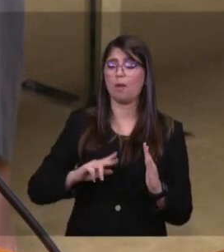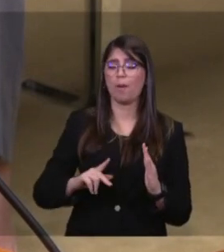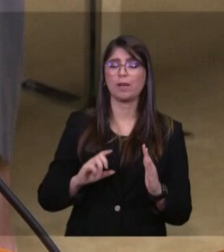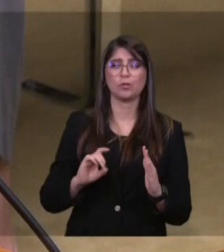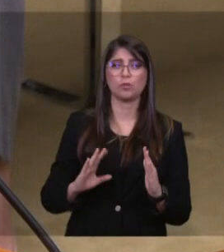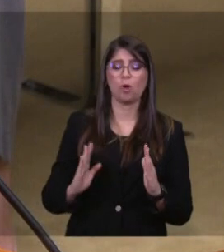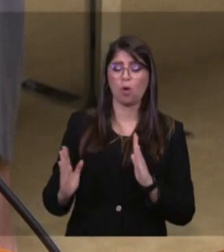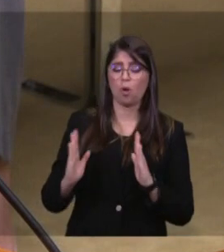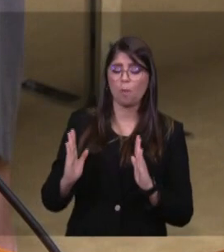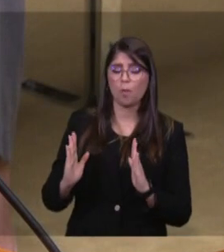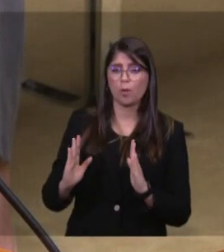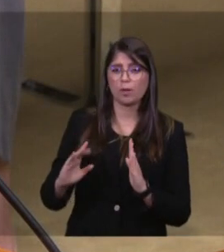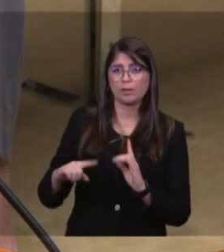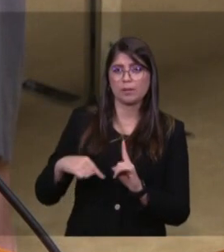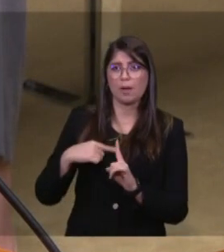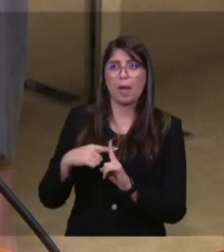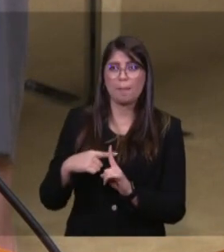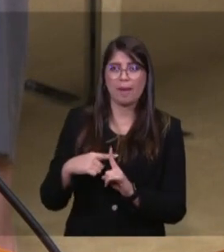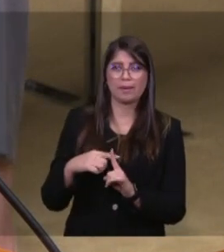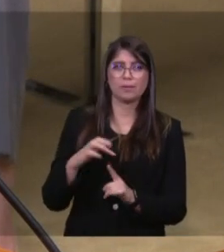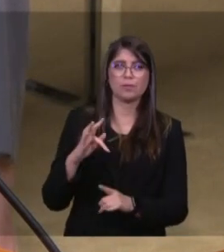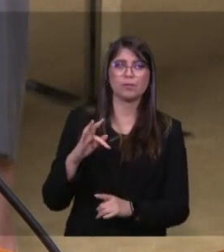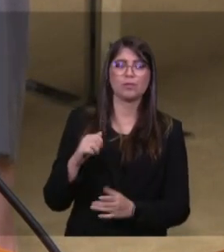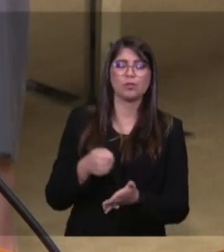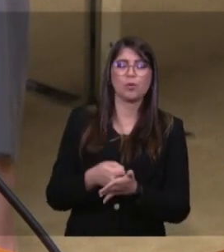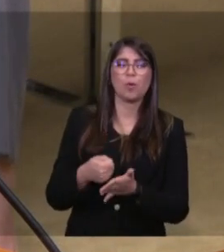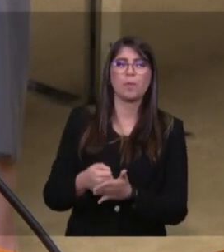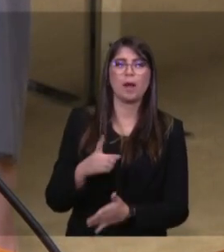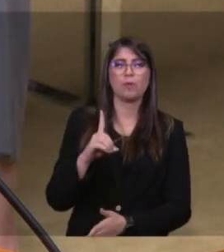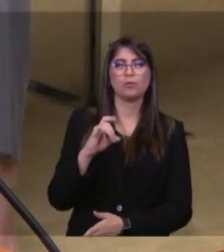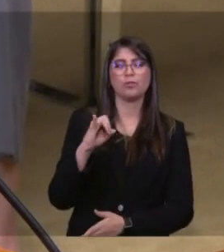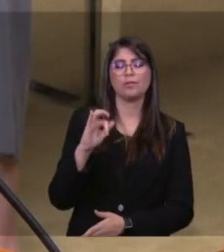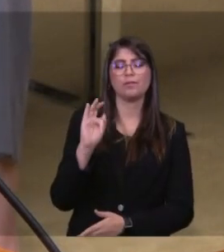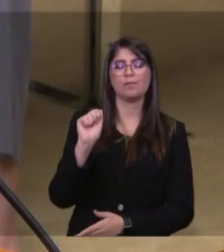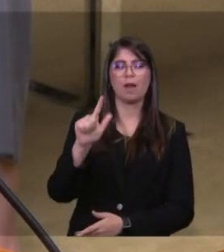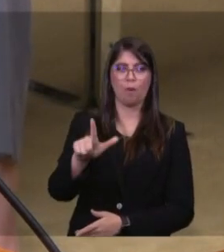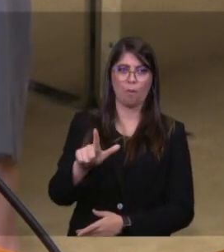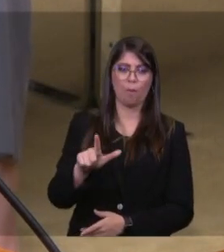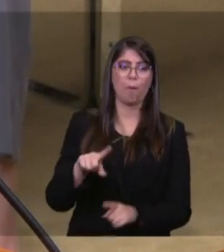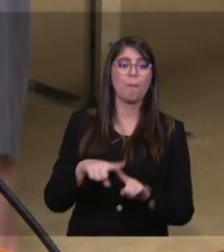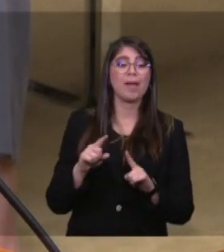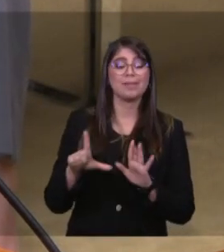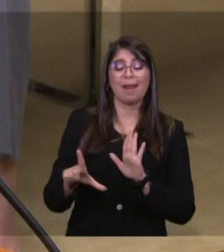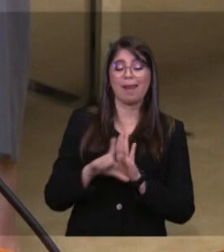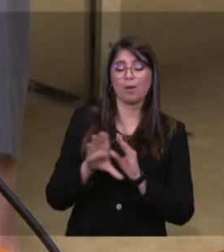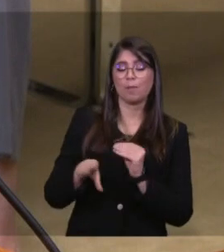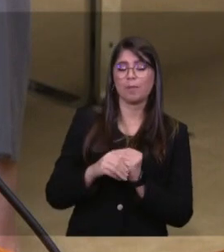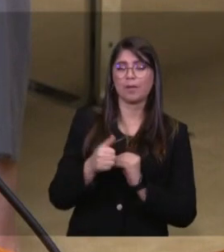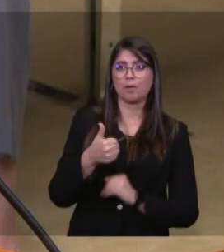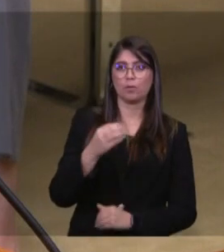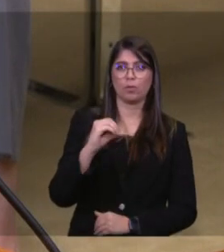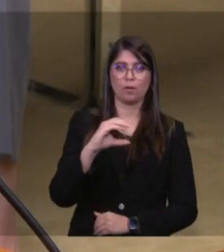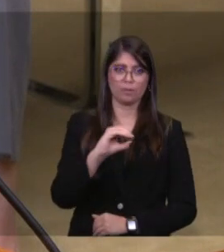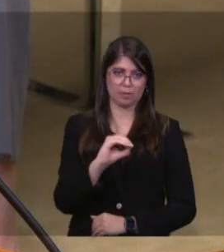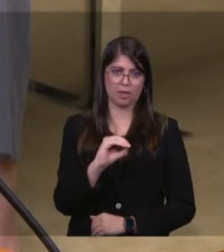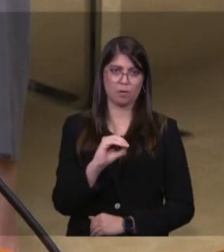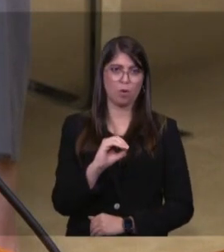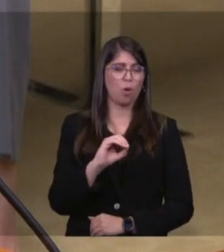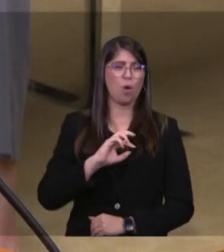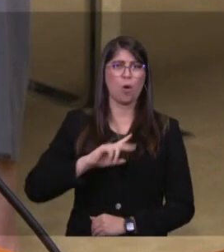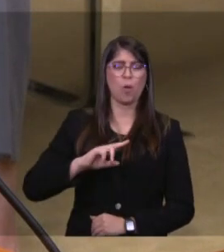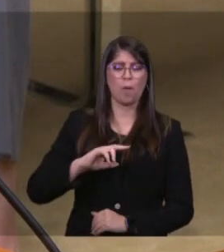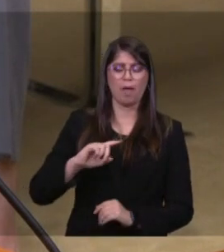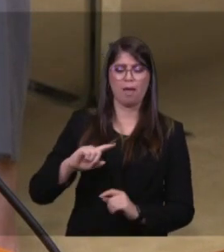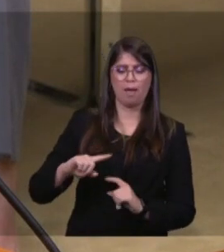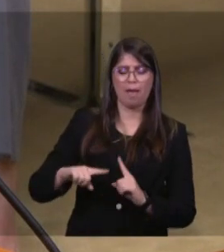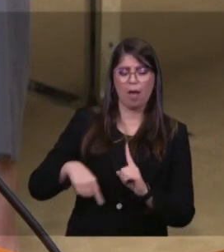prorrogação da cobrança do DIFAL. De efeito, como já foi falado em outras sustentações, a Lei Complementar 190/2022, ela não prorrogou a